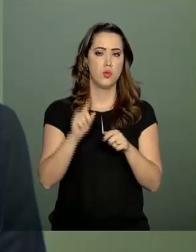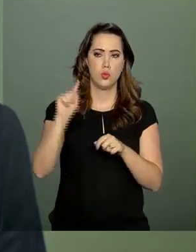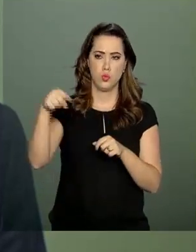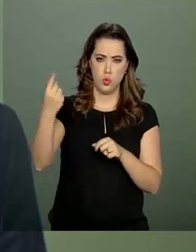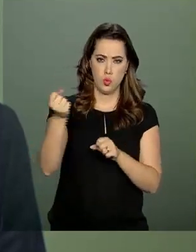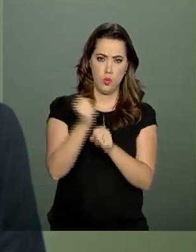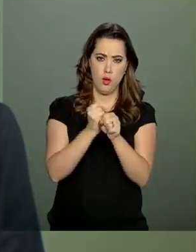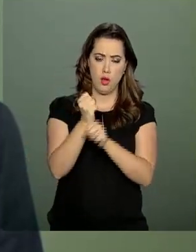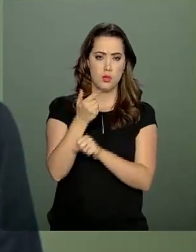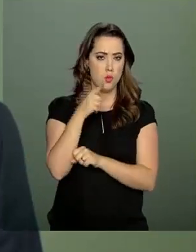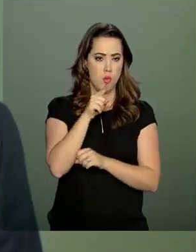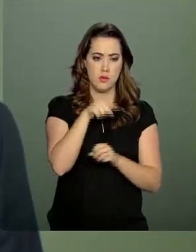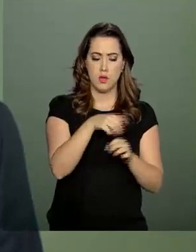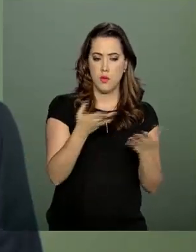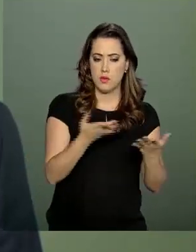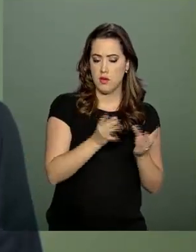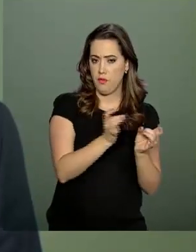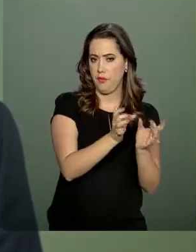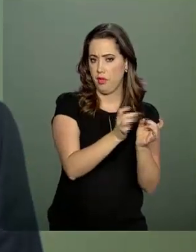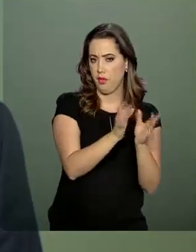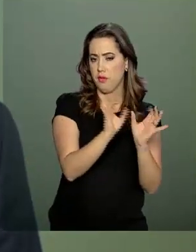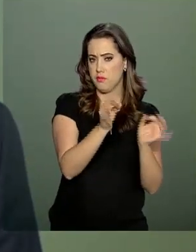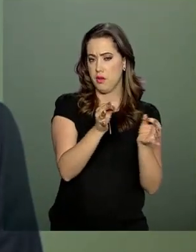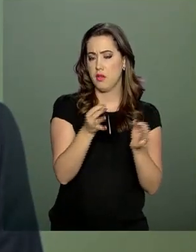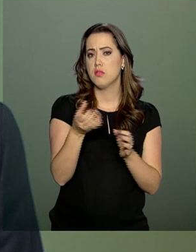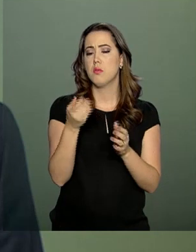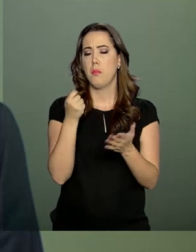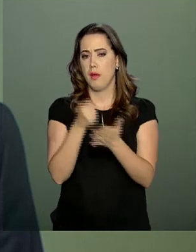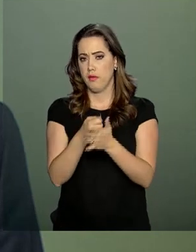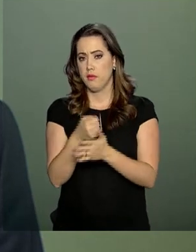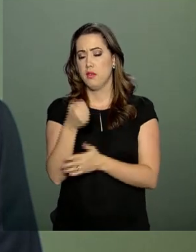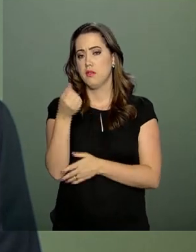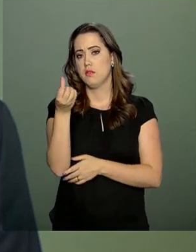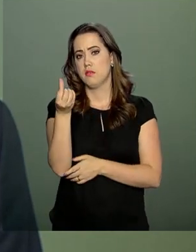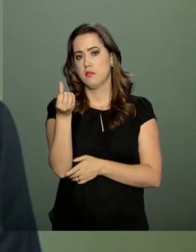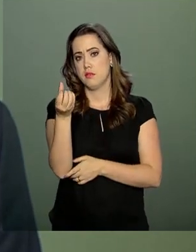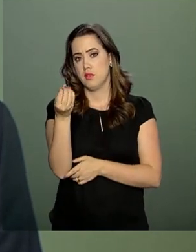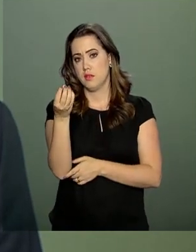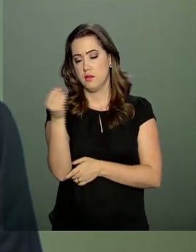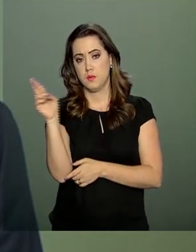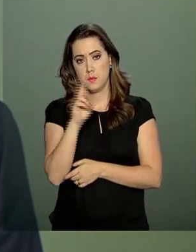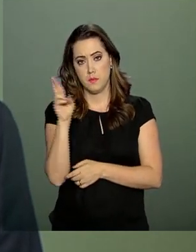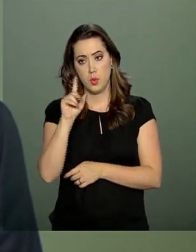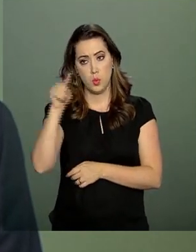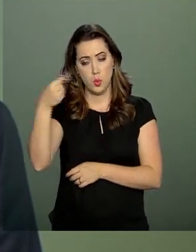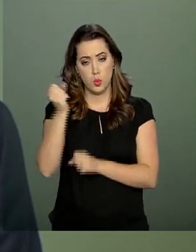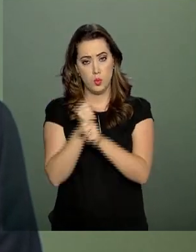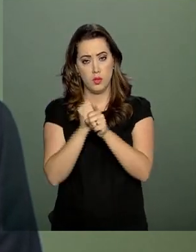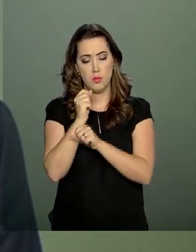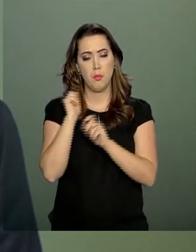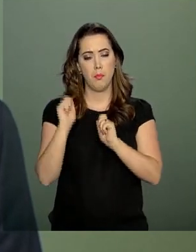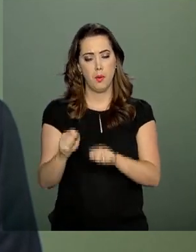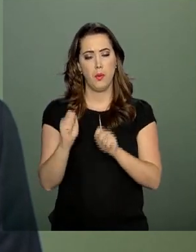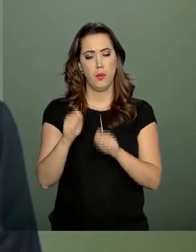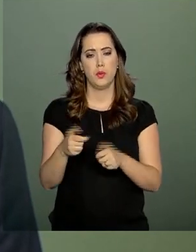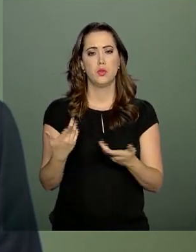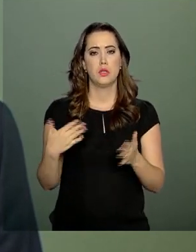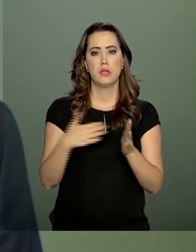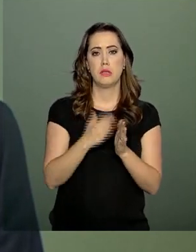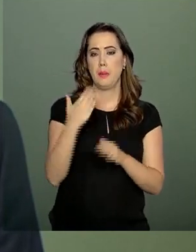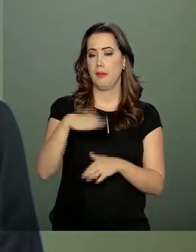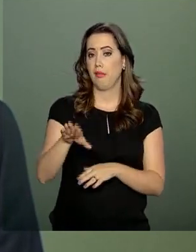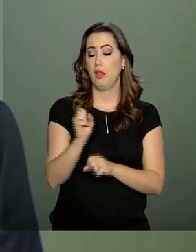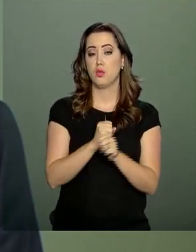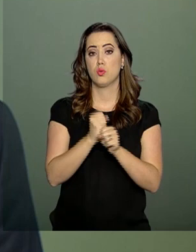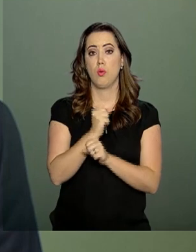seguinte, se ele não conseguiu comercializar o suficiente para chegar nos 600 reais, no ano seguinte, ele pode, até o meio do